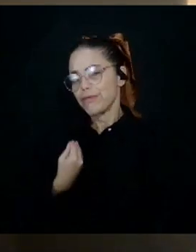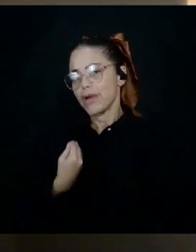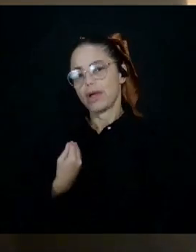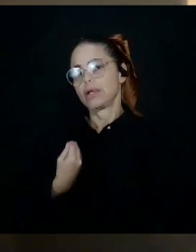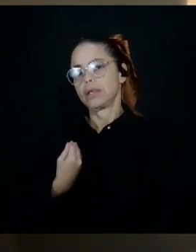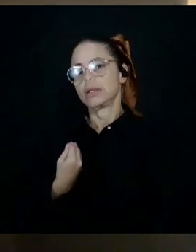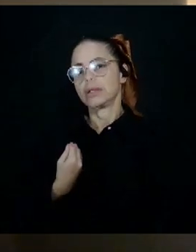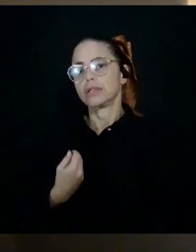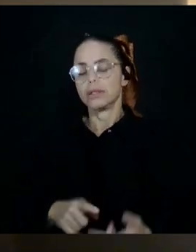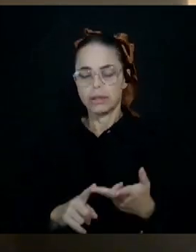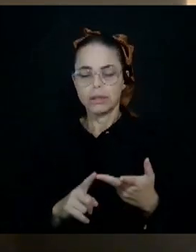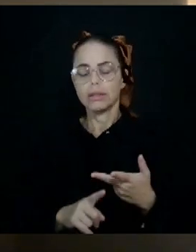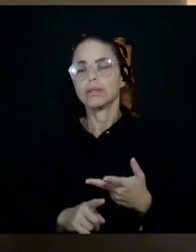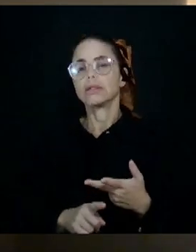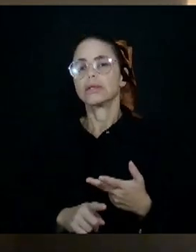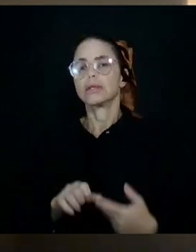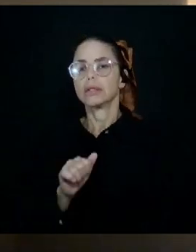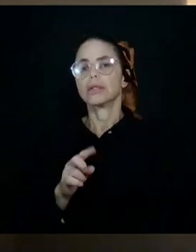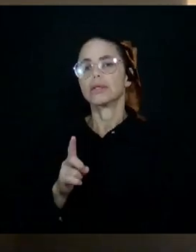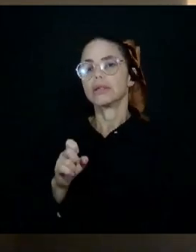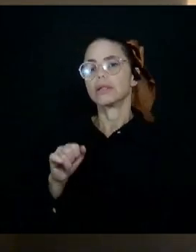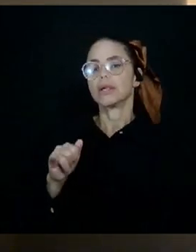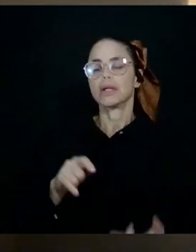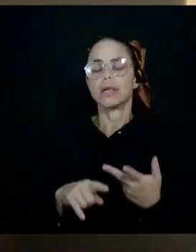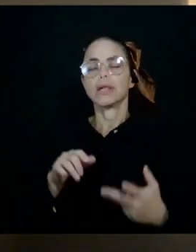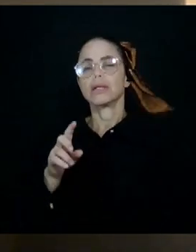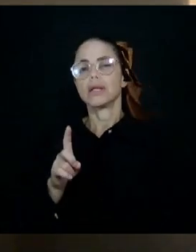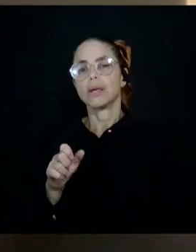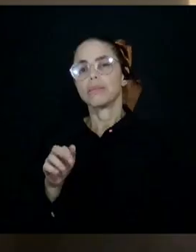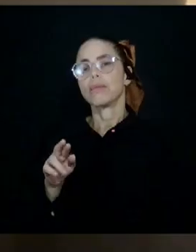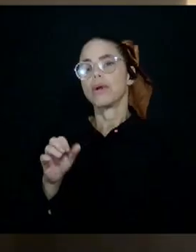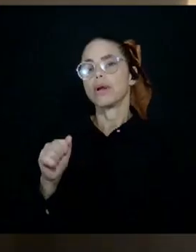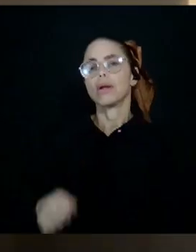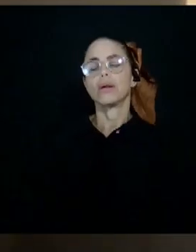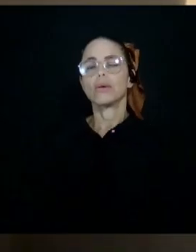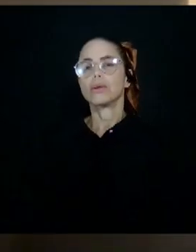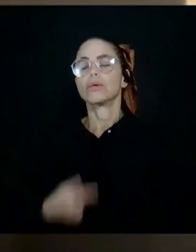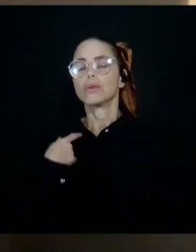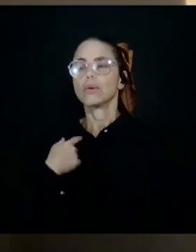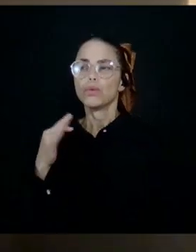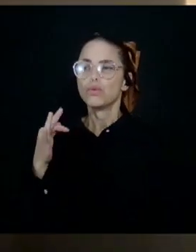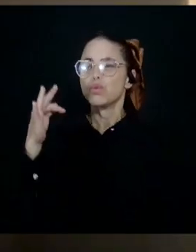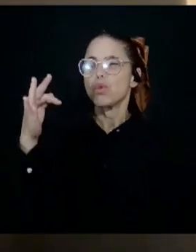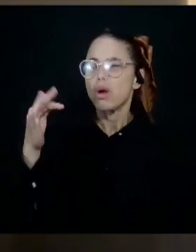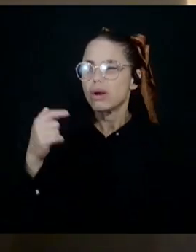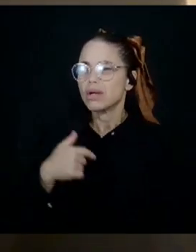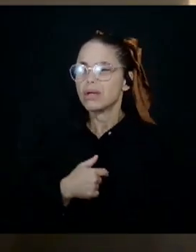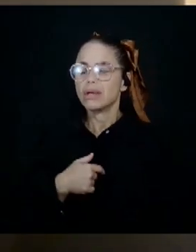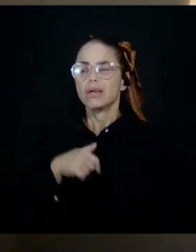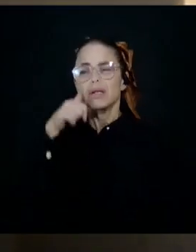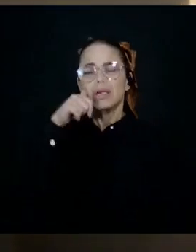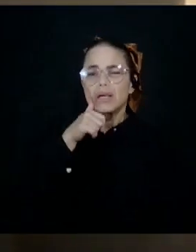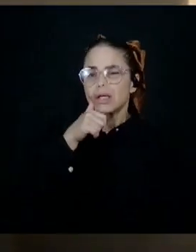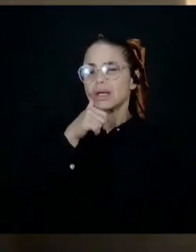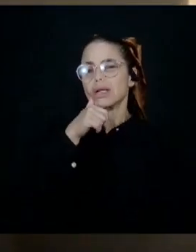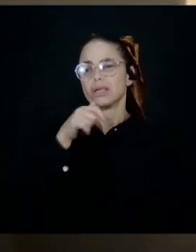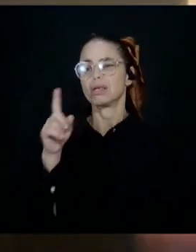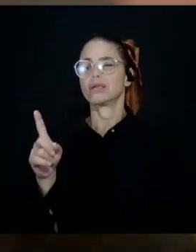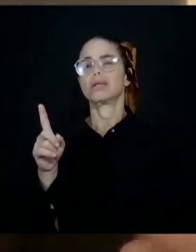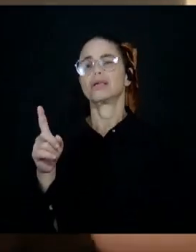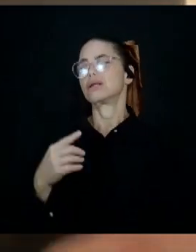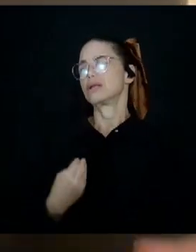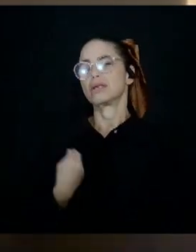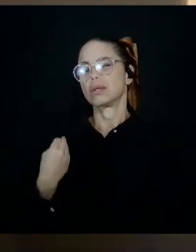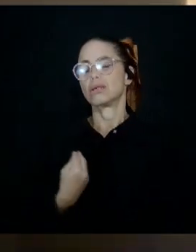tanto a Adele quanto a Débora falaram que é muito importante é a questão da projeção, né? Então às vezes o que uma mulher não vive lá no fundo, ela